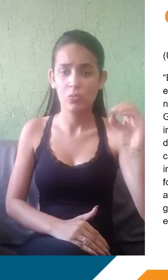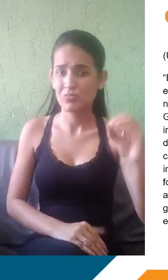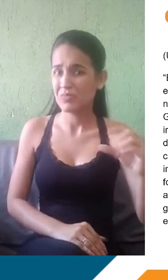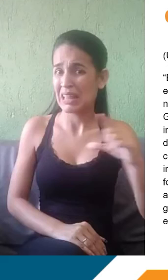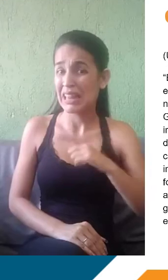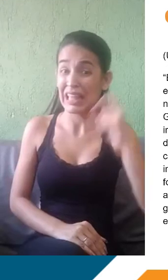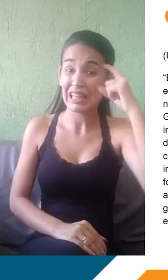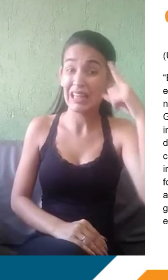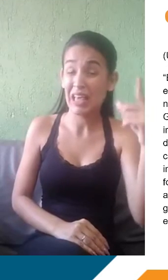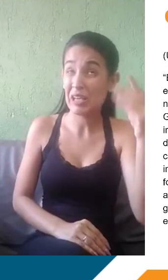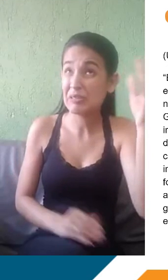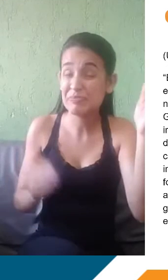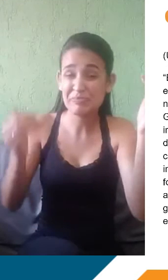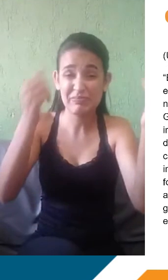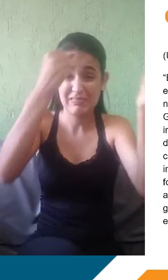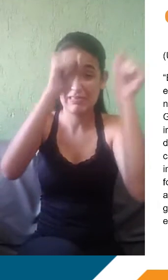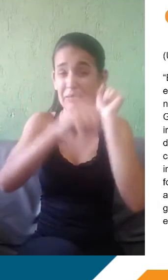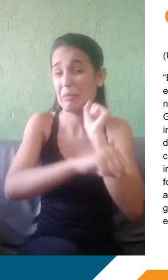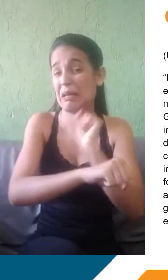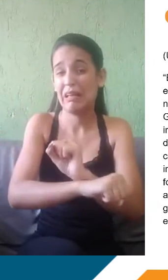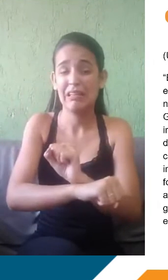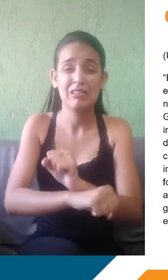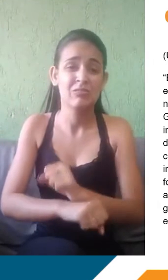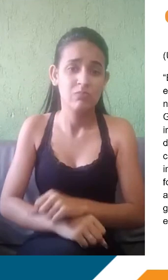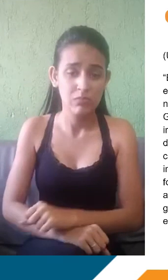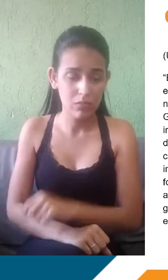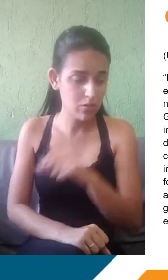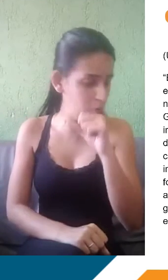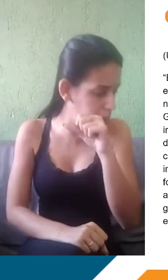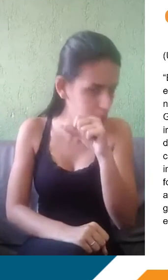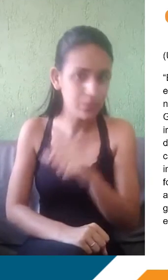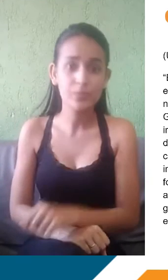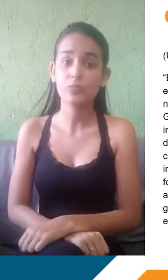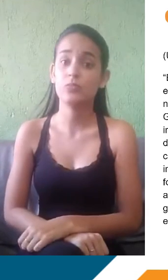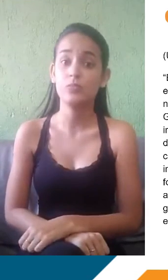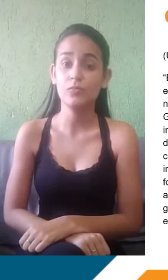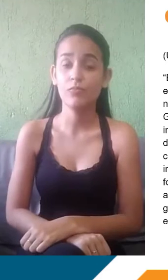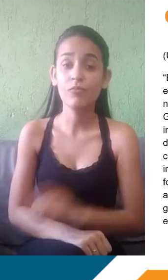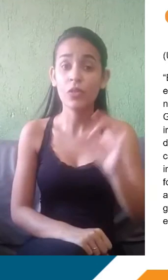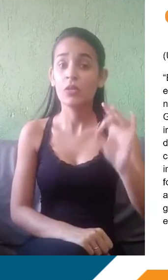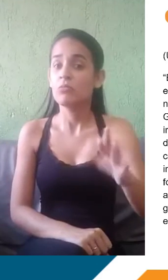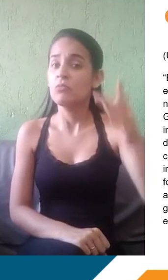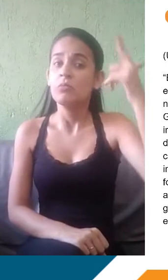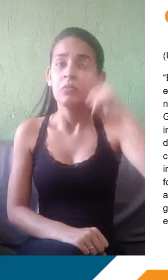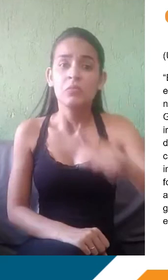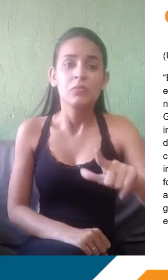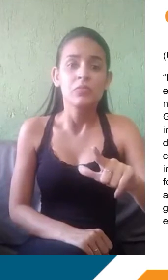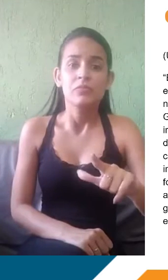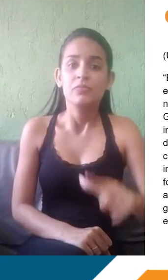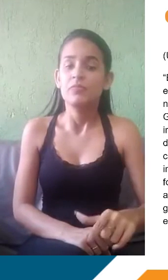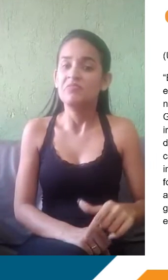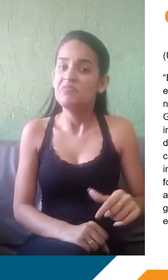lastimável limitação de ideias, cheios de fórmulas, receitas, só capazes de colher fatos detalhados